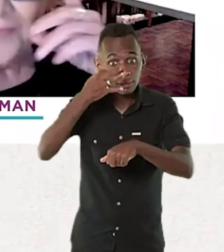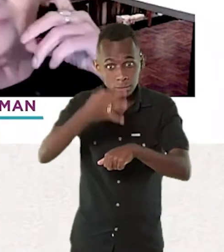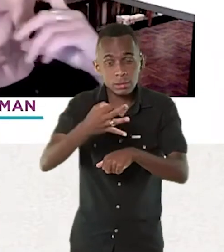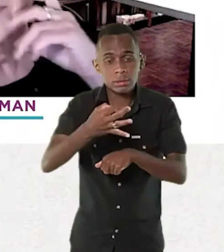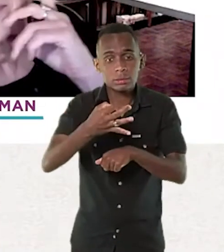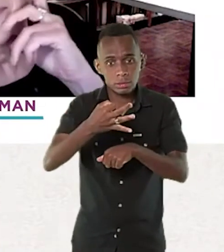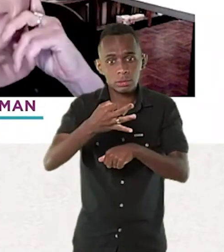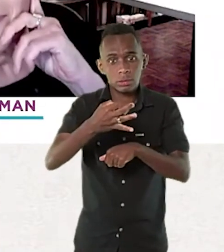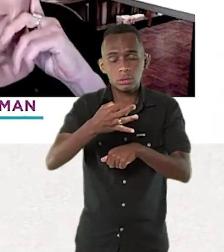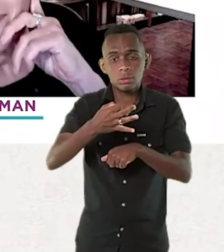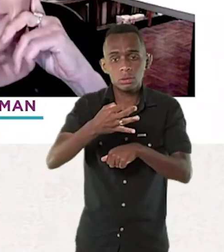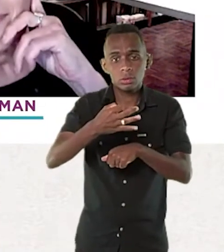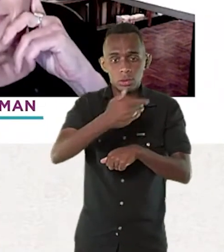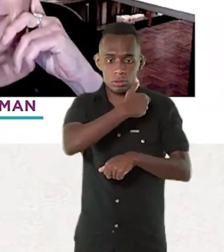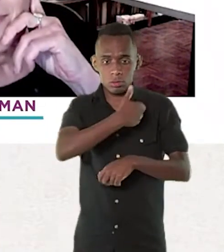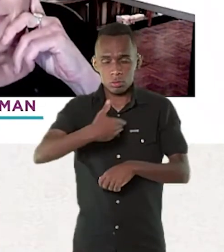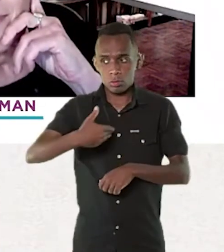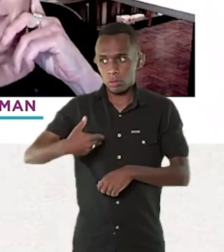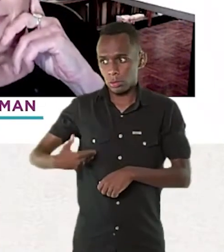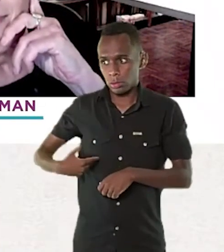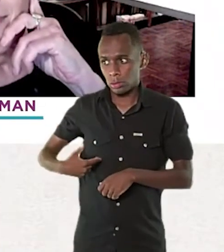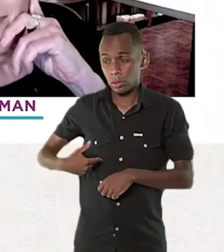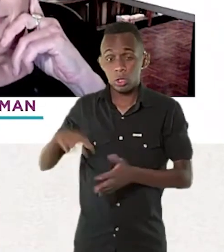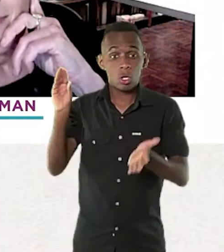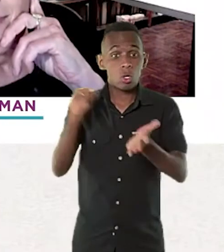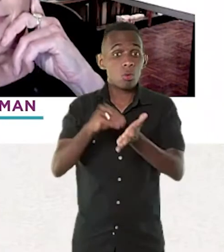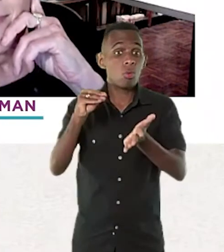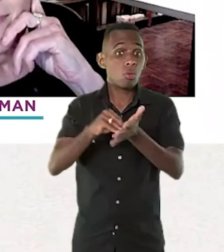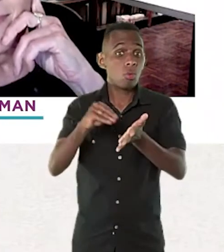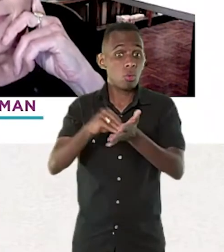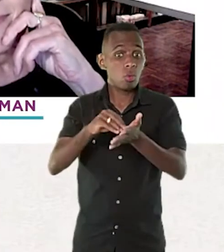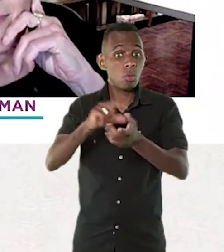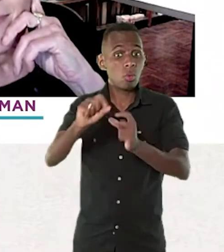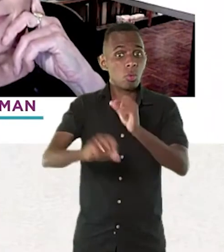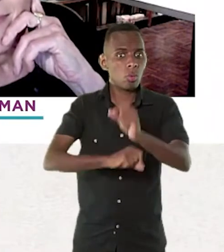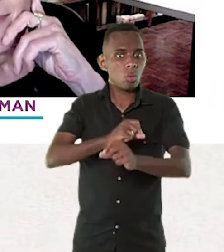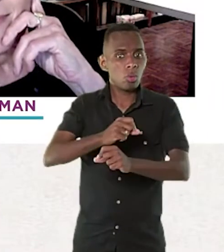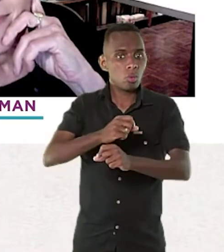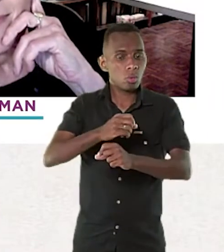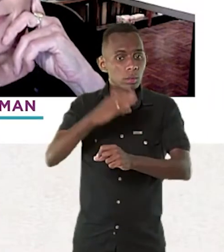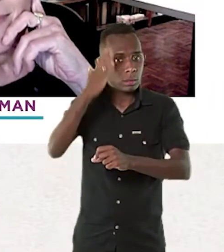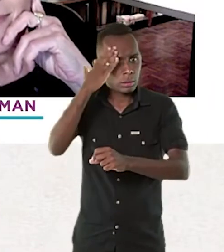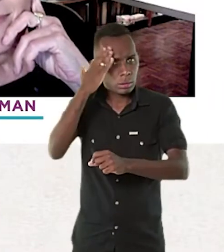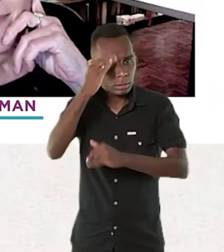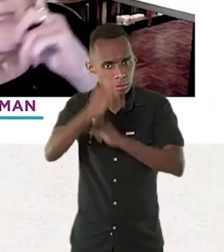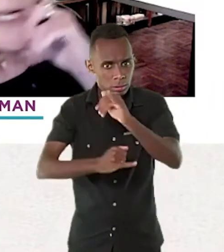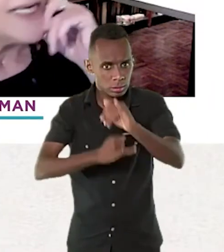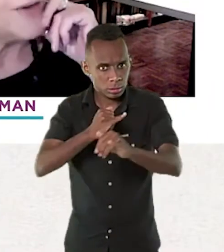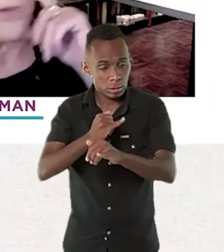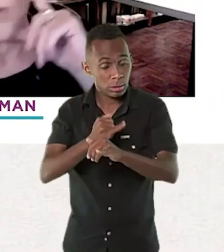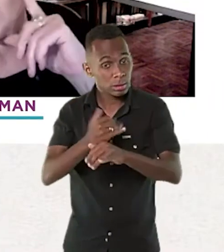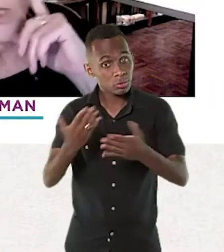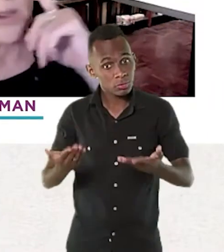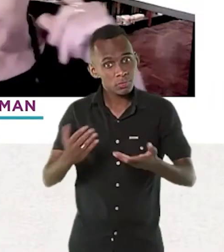poder constituído a ausência da compreensão do mundo digital?